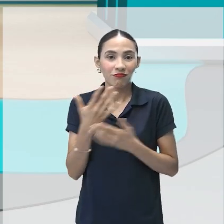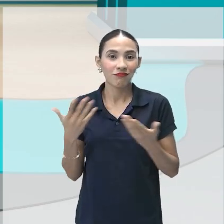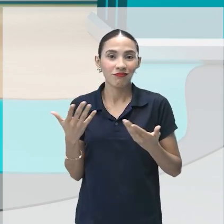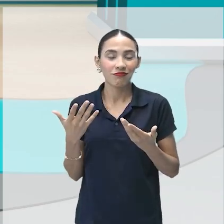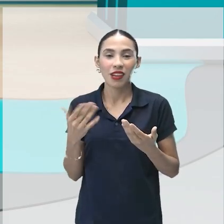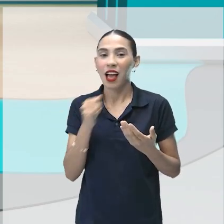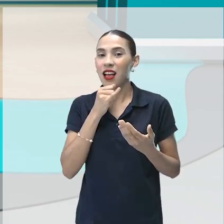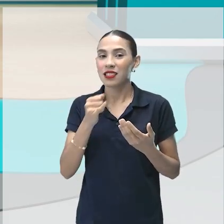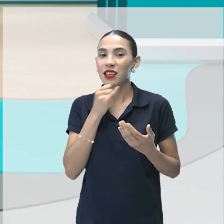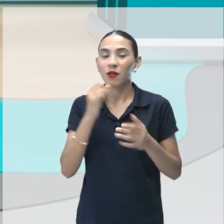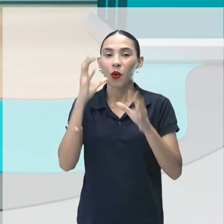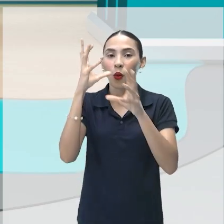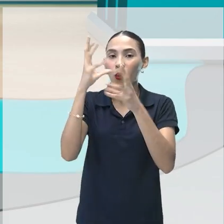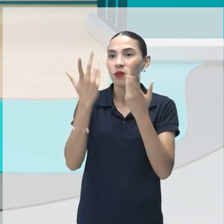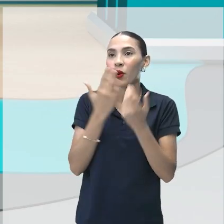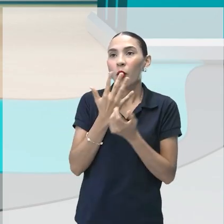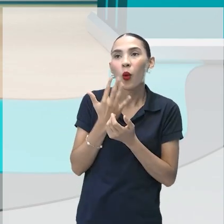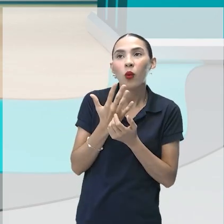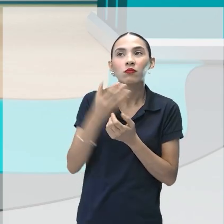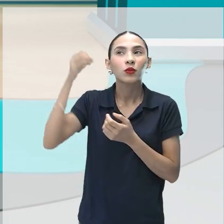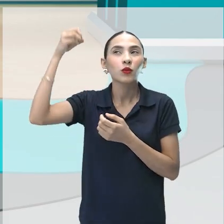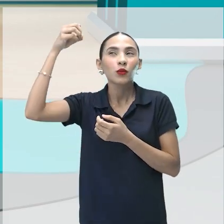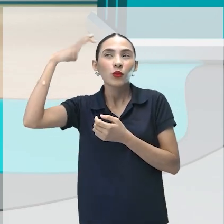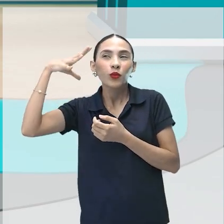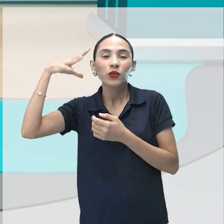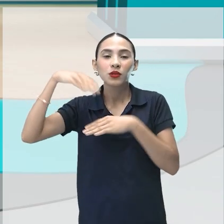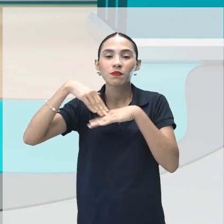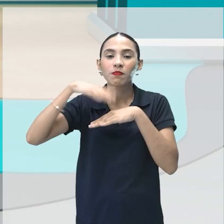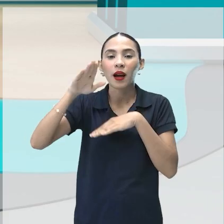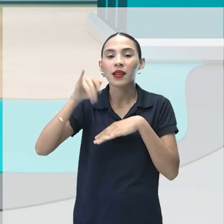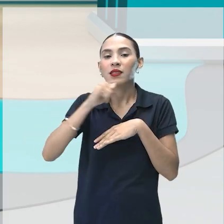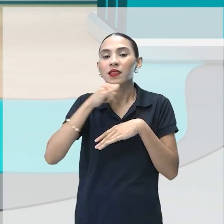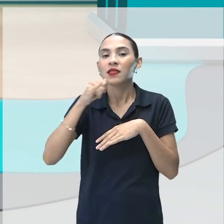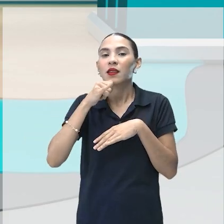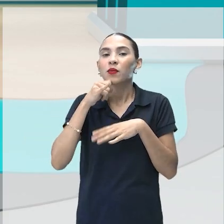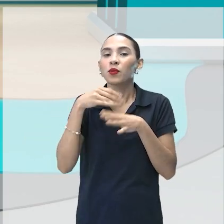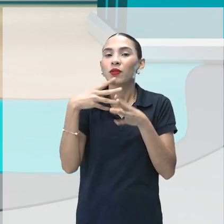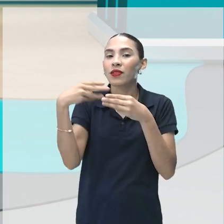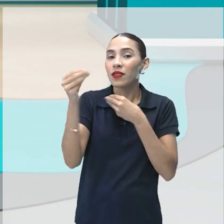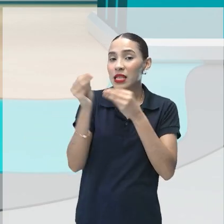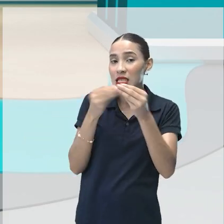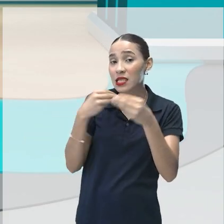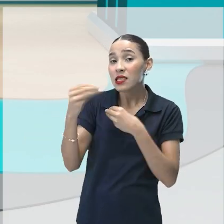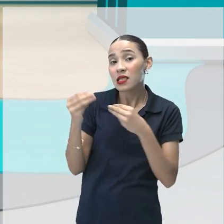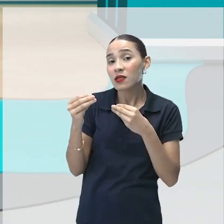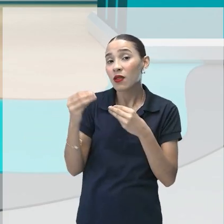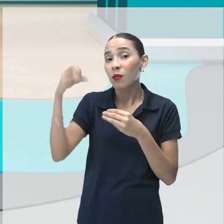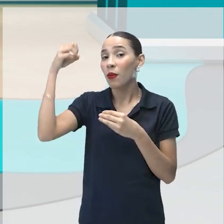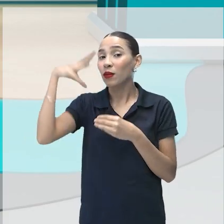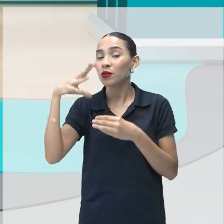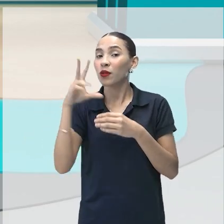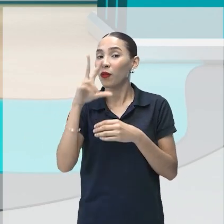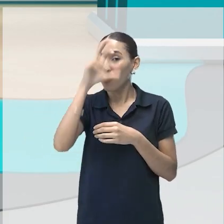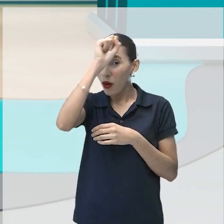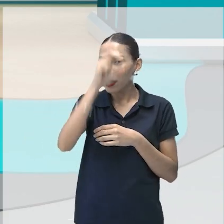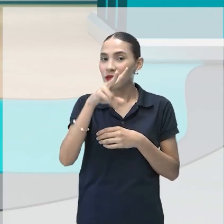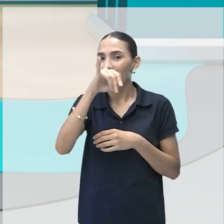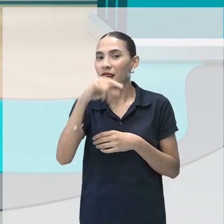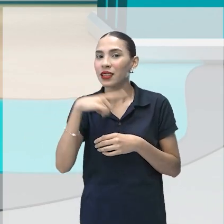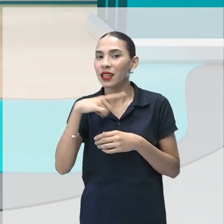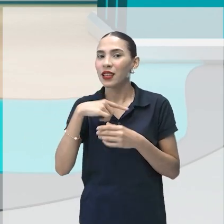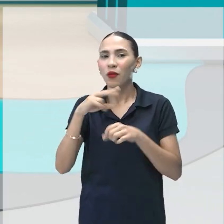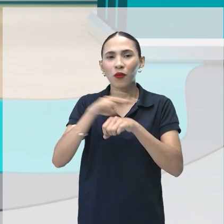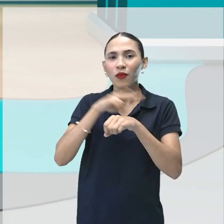Uma cor mais, é uma luz mais, vamos dizer, suave, e uma luz mais forte, ele vai dar um